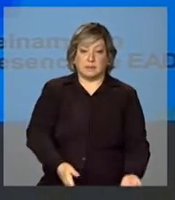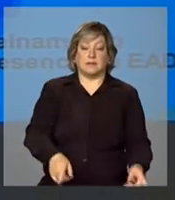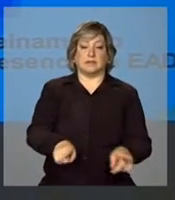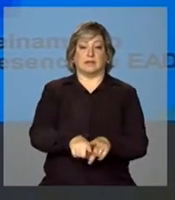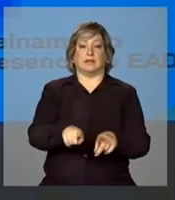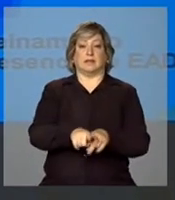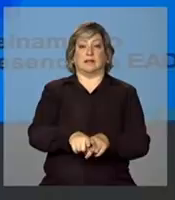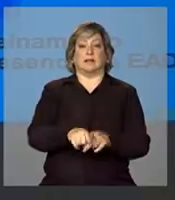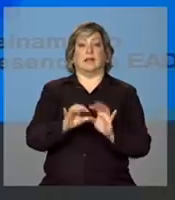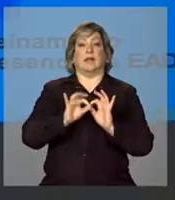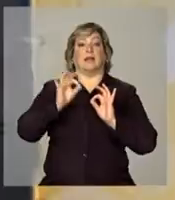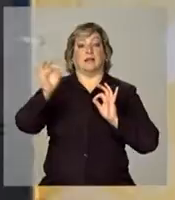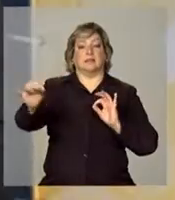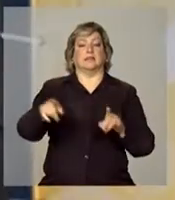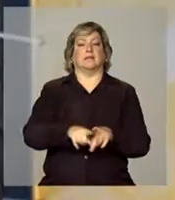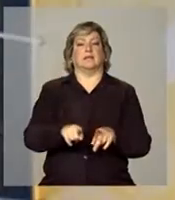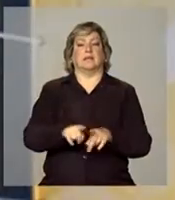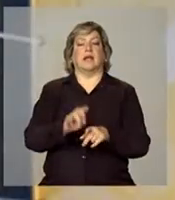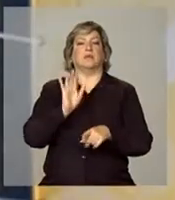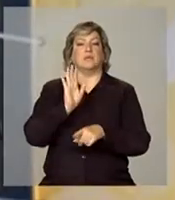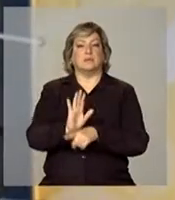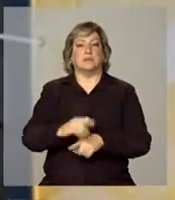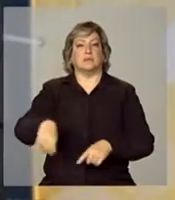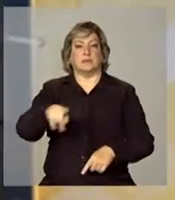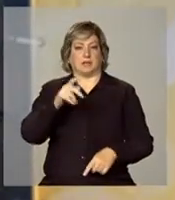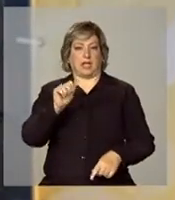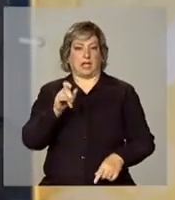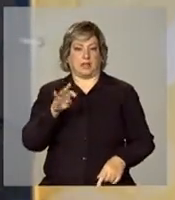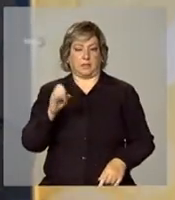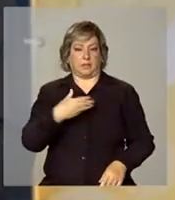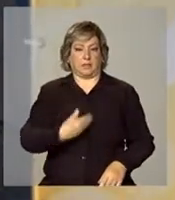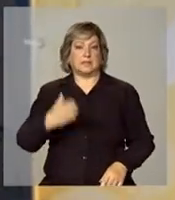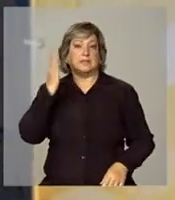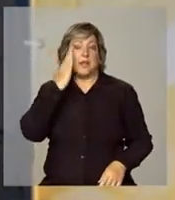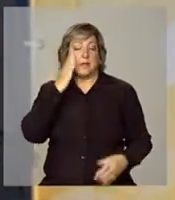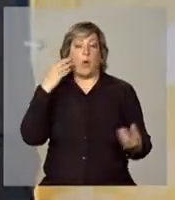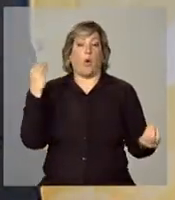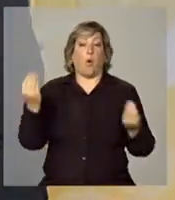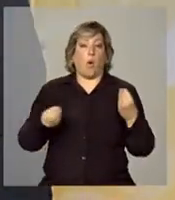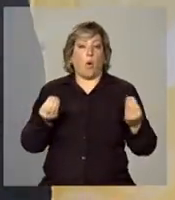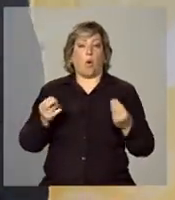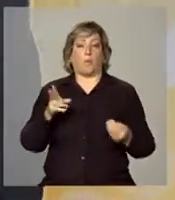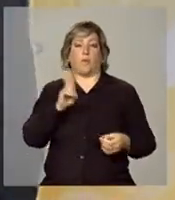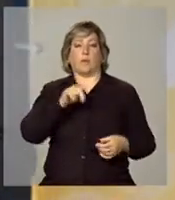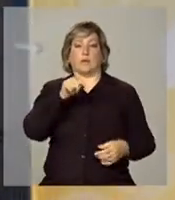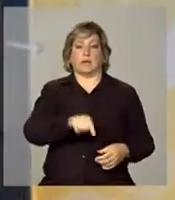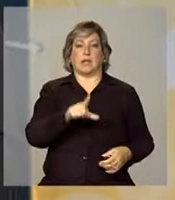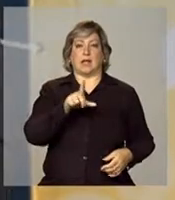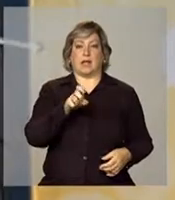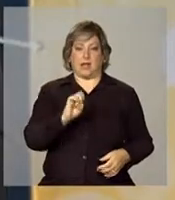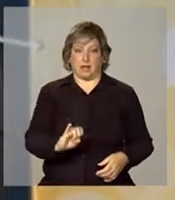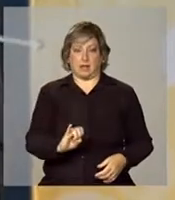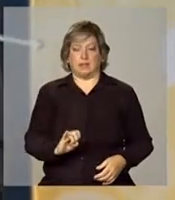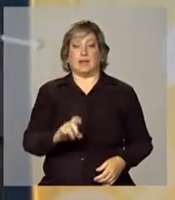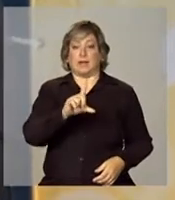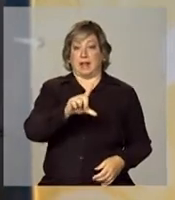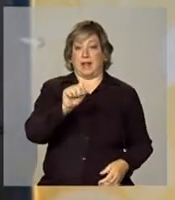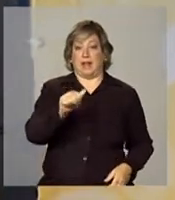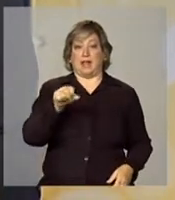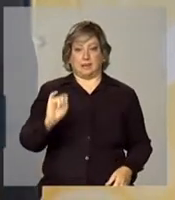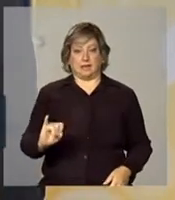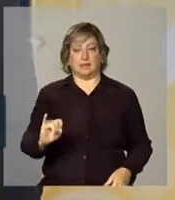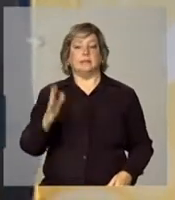distância, para capacitar os agentes públicos a saber operar a lei, tá? A entender os princípios